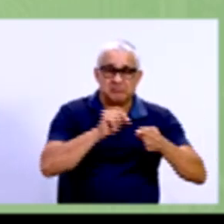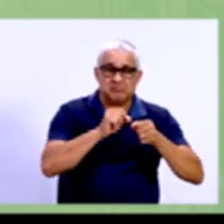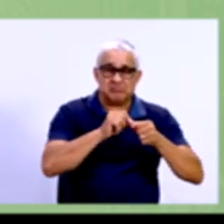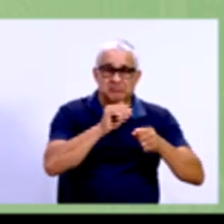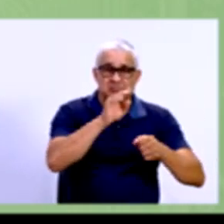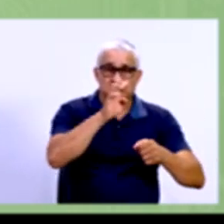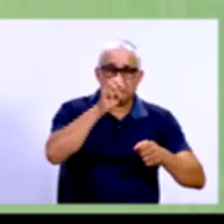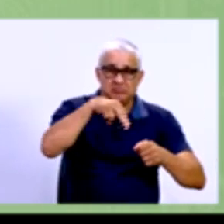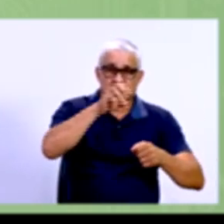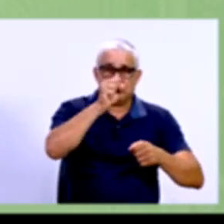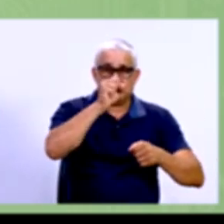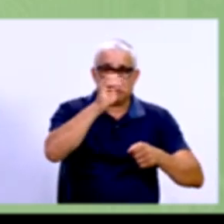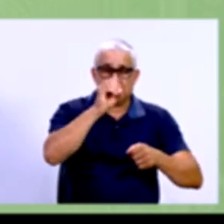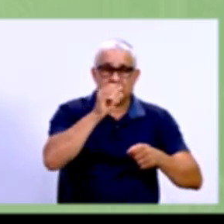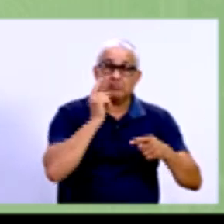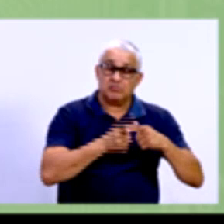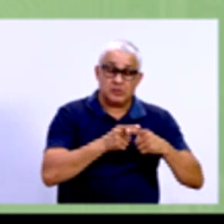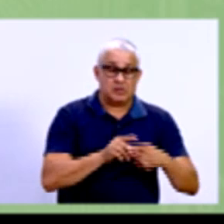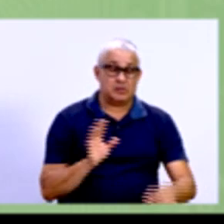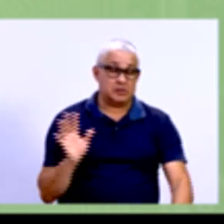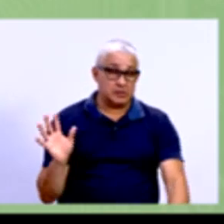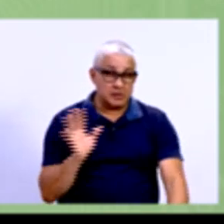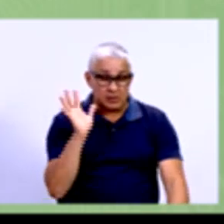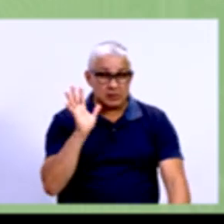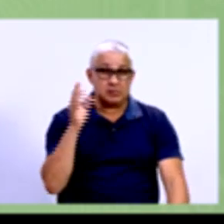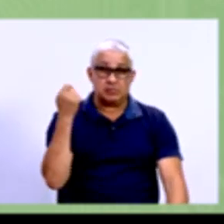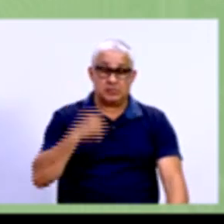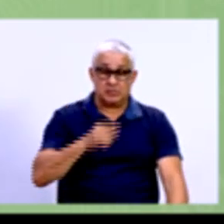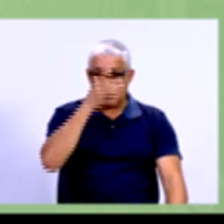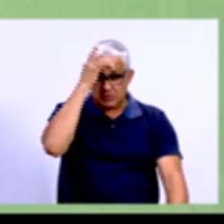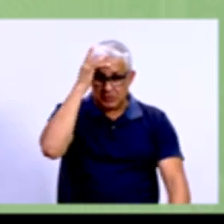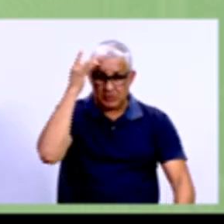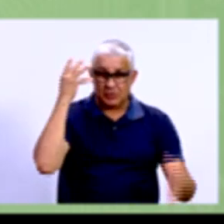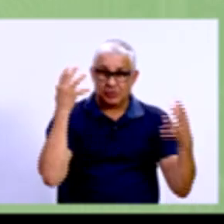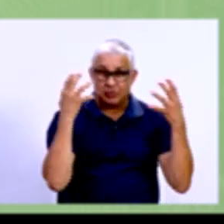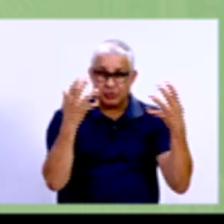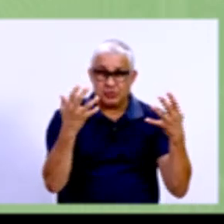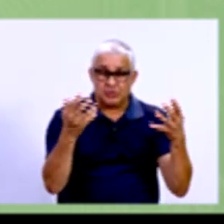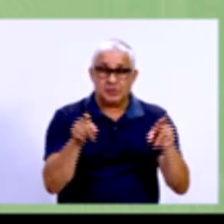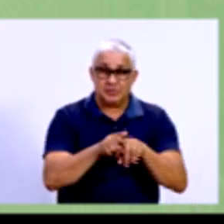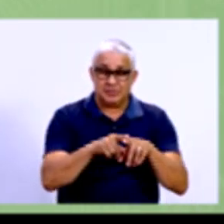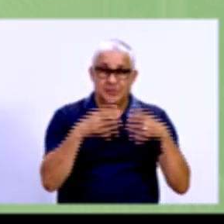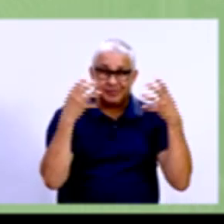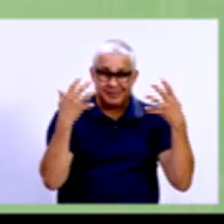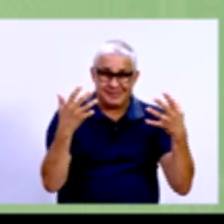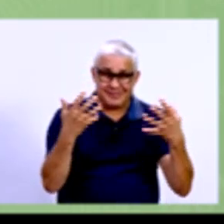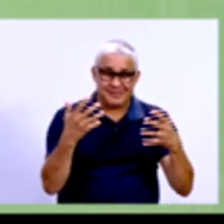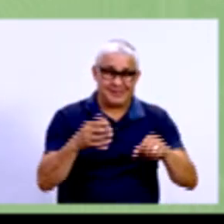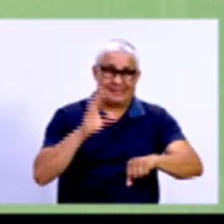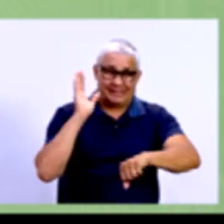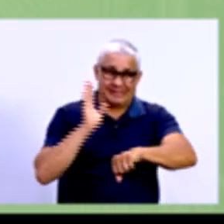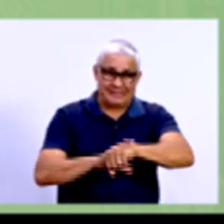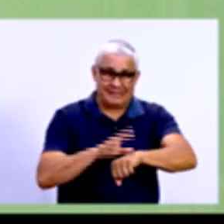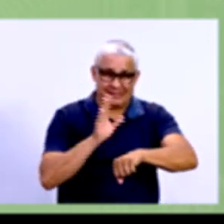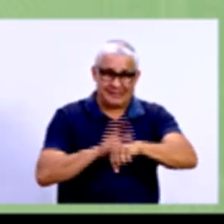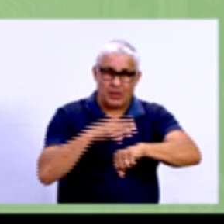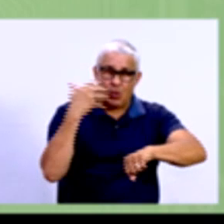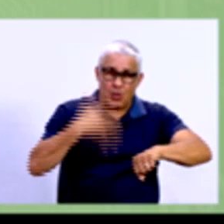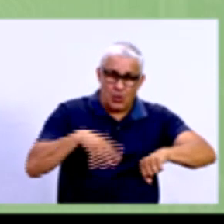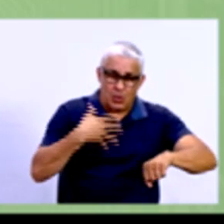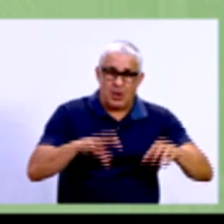muito caro, precisa de muitas pessoas e é muito tempo para realizar esse tipo